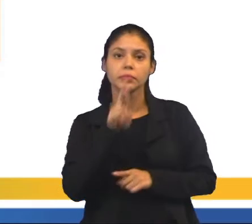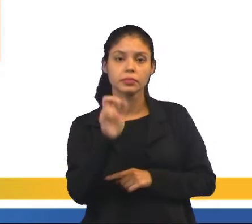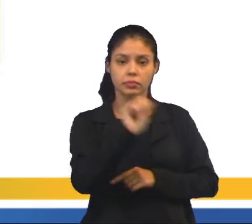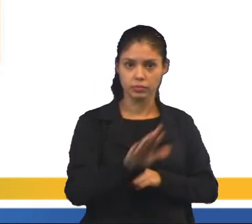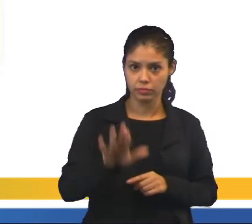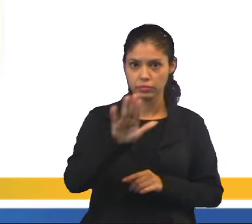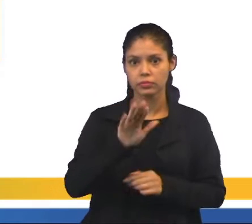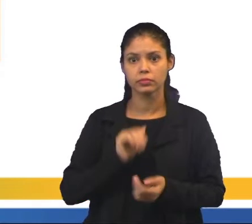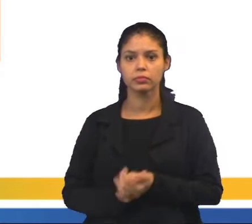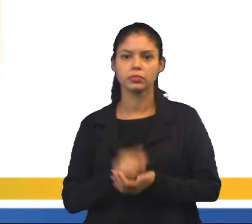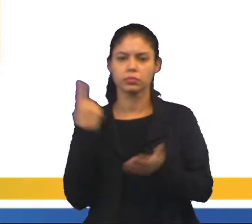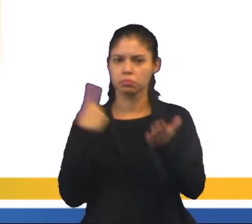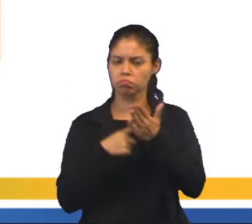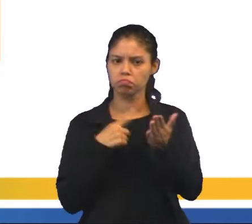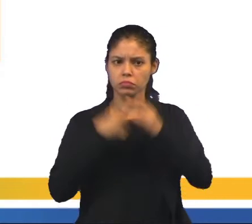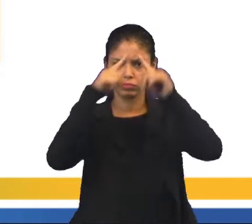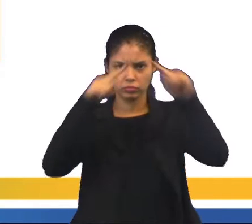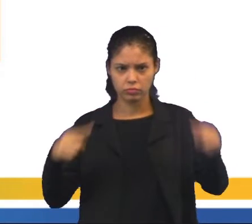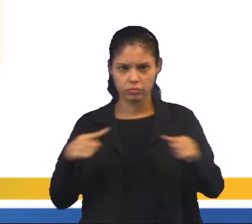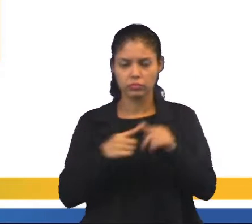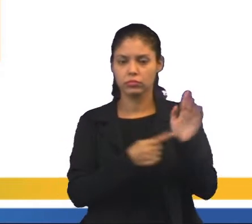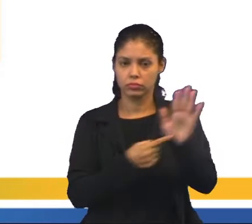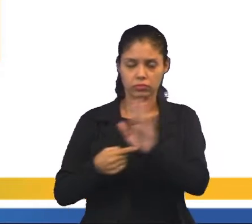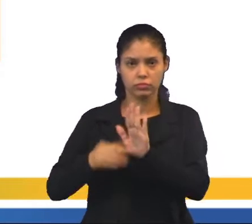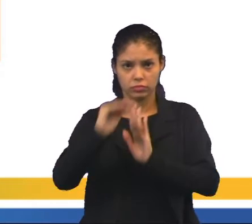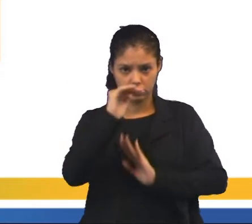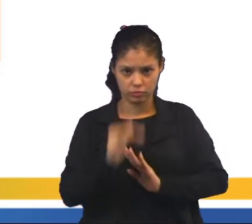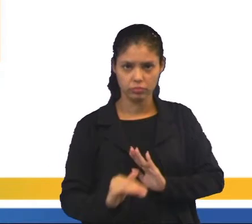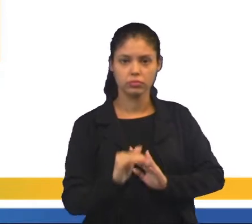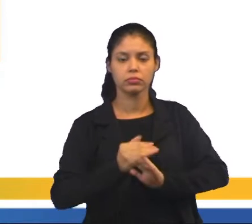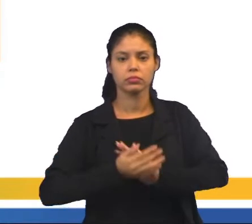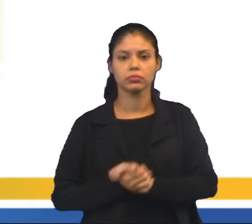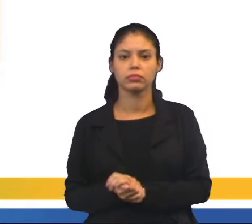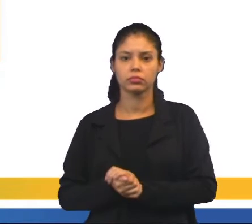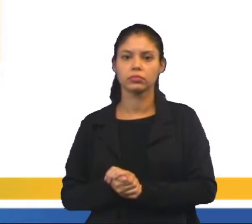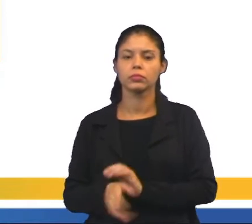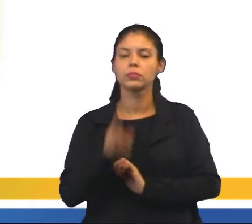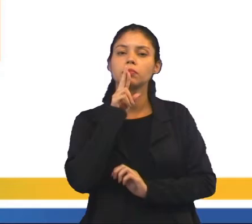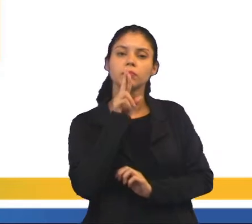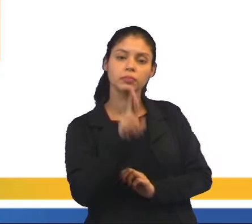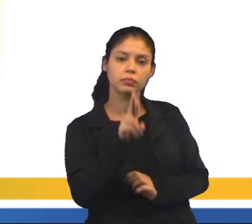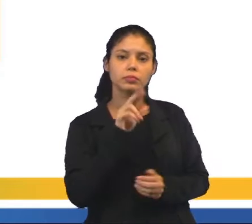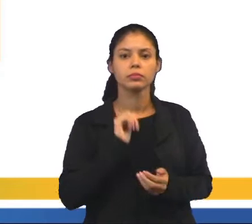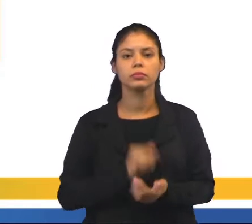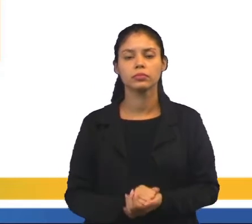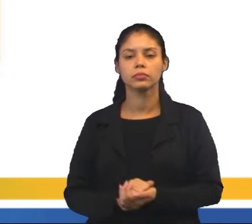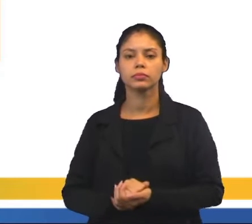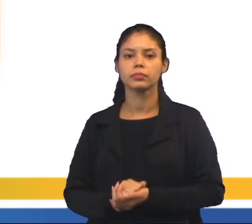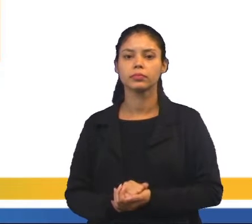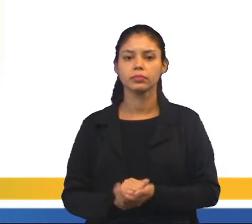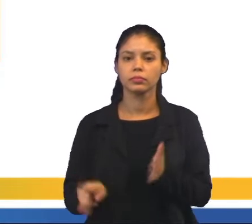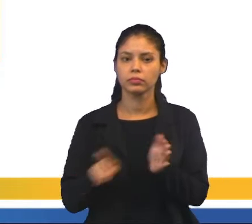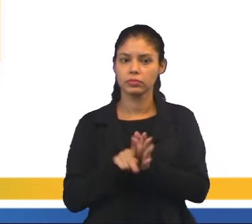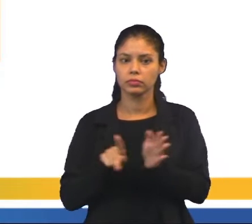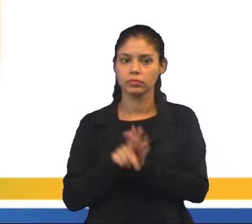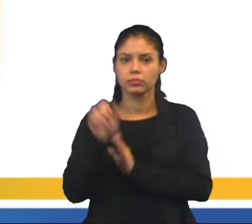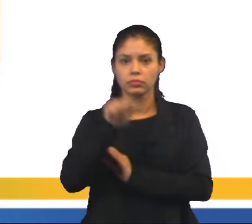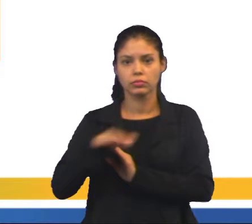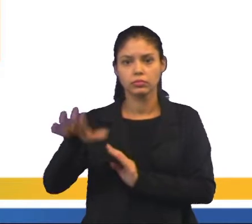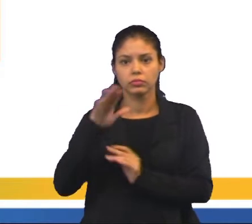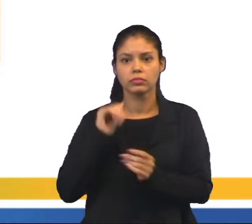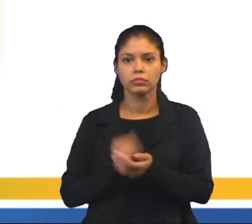calcular a sua área. Considere o triângulo representado abaixo. A sua área, né,